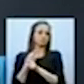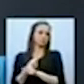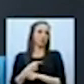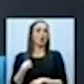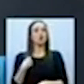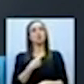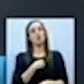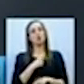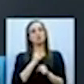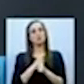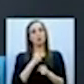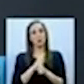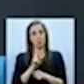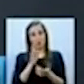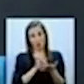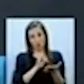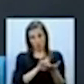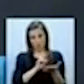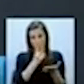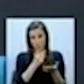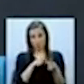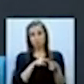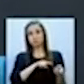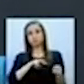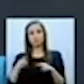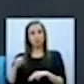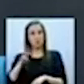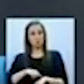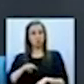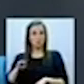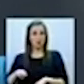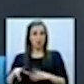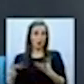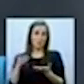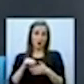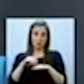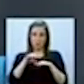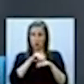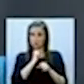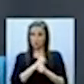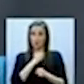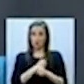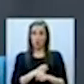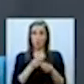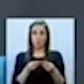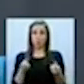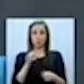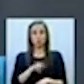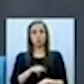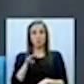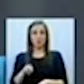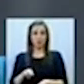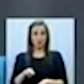livro trabalhamos a 2 dimensões e, quando vamos para a multimédia, acrescentamos essas dimensões. Por isso, fazer um produto multimédia, lá por